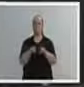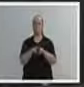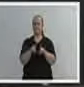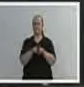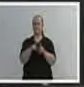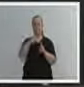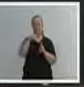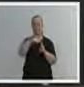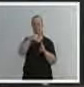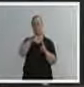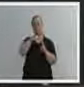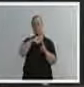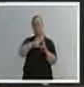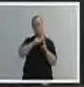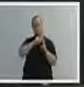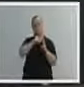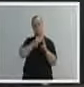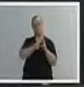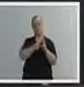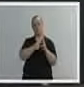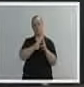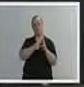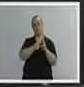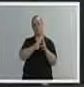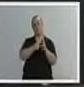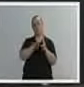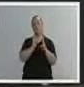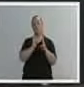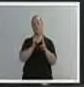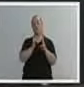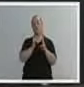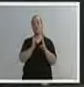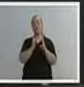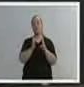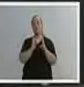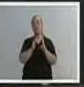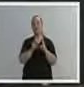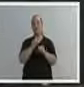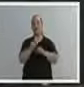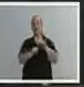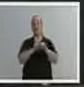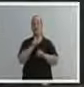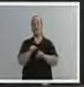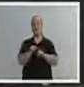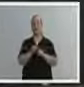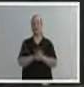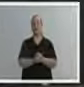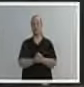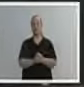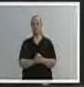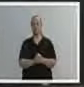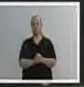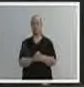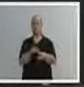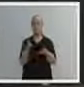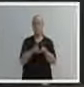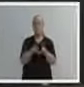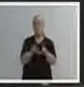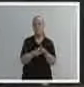meses, na verdade, o feto ele já começa a desenvolver os pés,